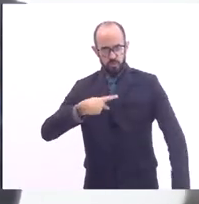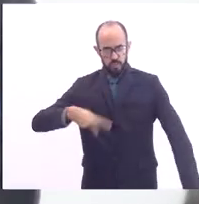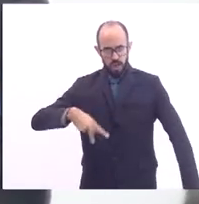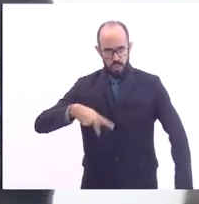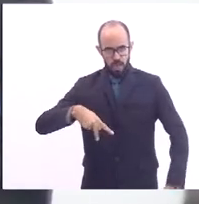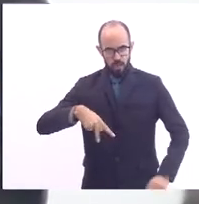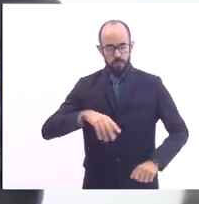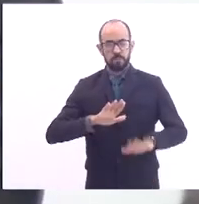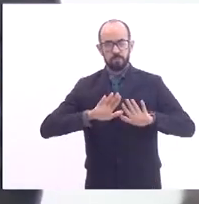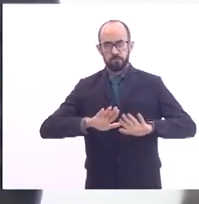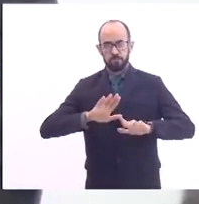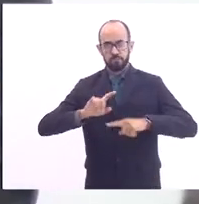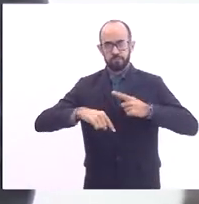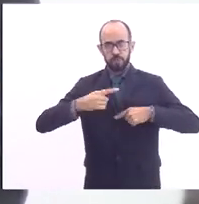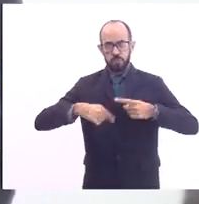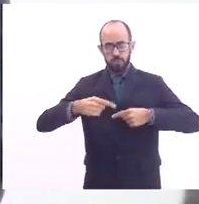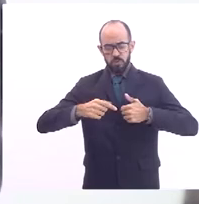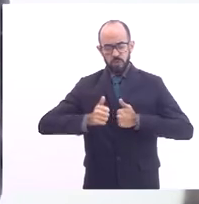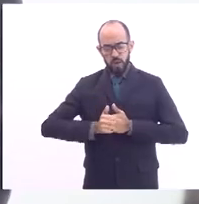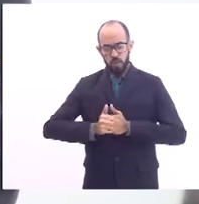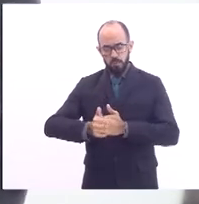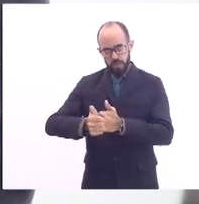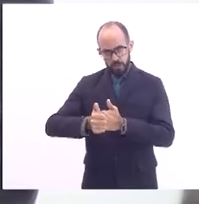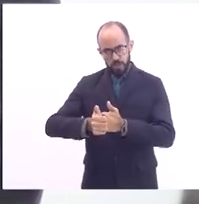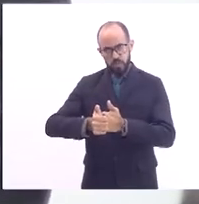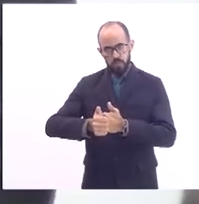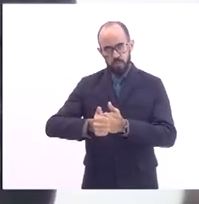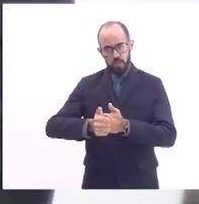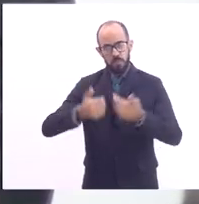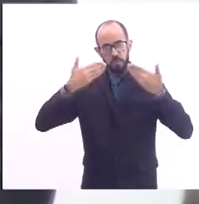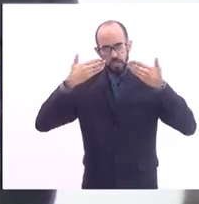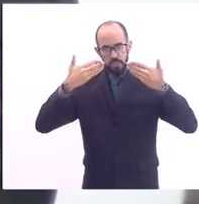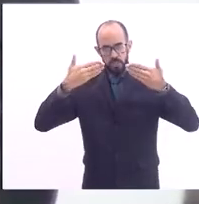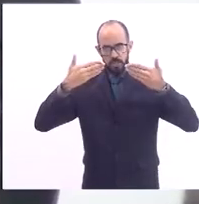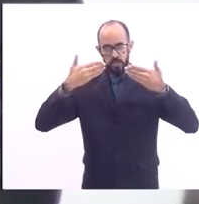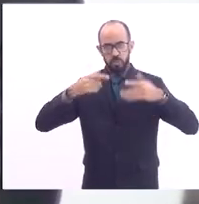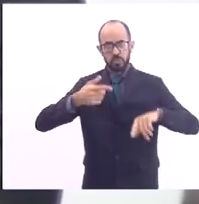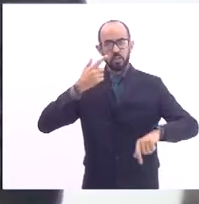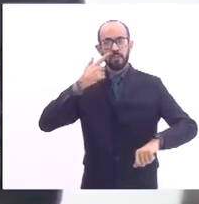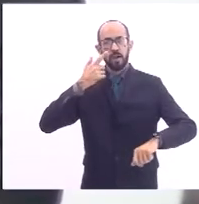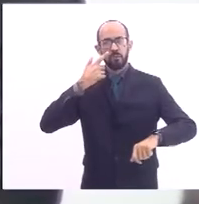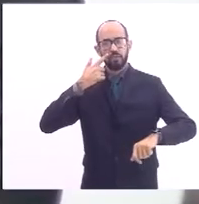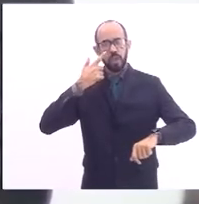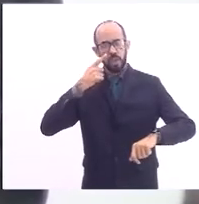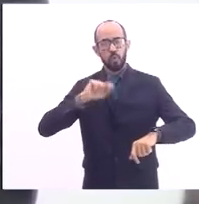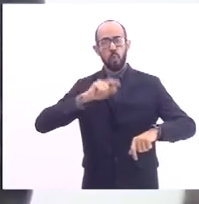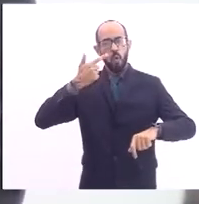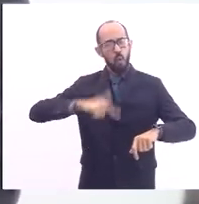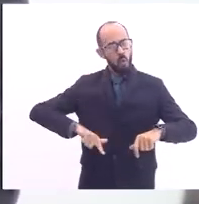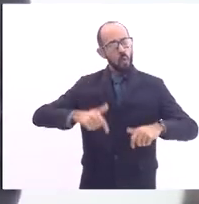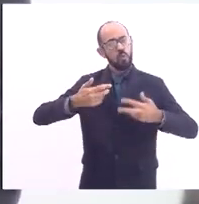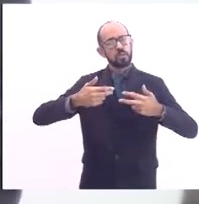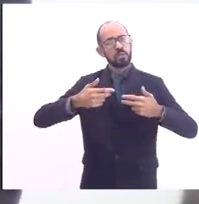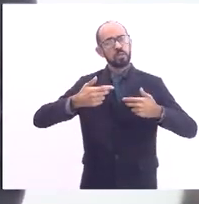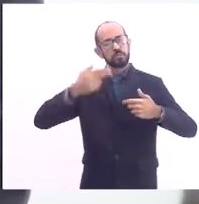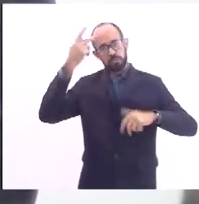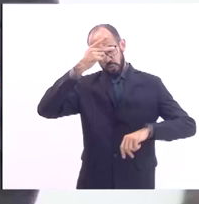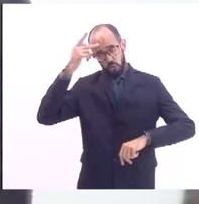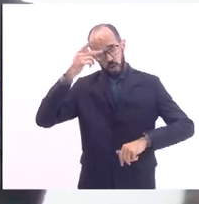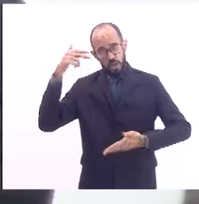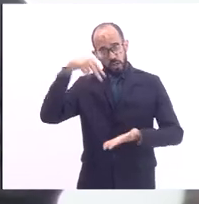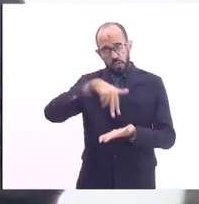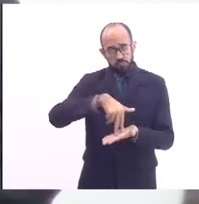aí, enquanto nós vamos acompanhando a apresentação, vamos ver outras presenças para